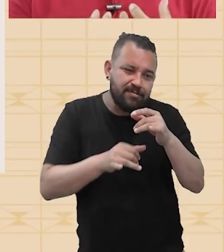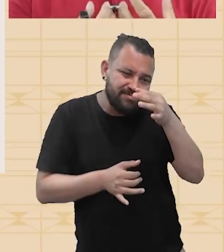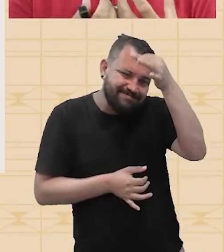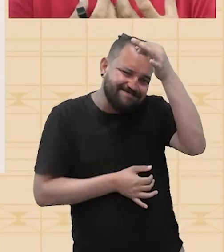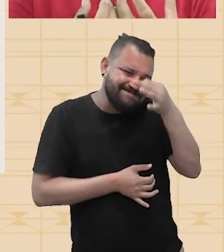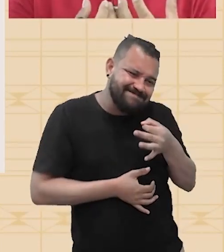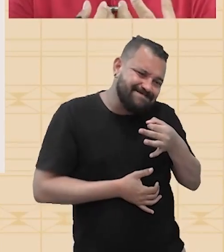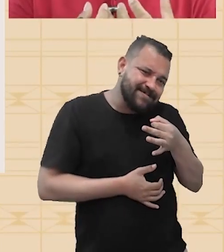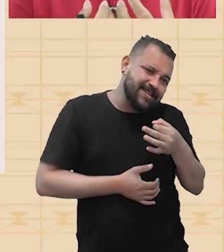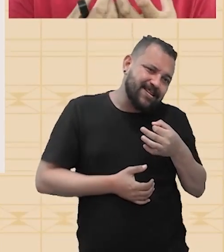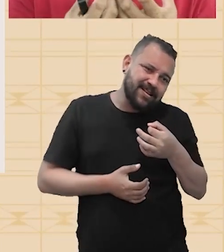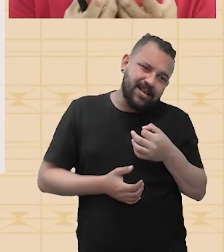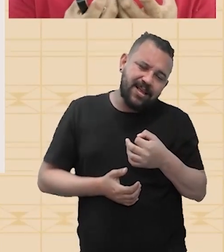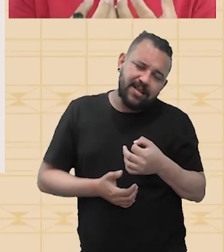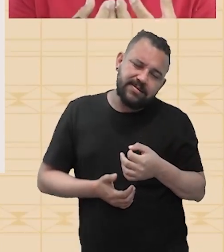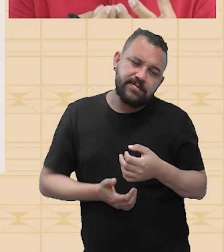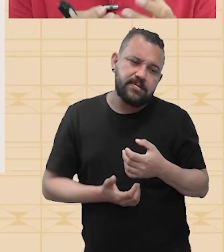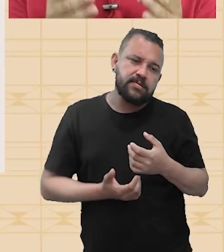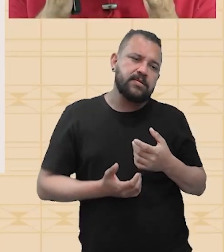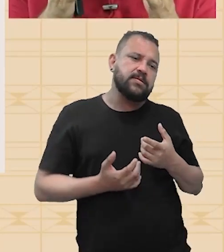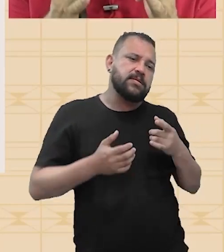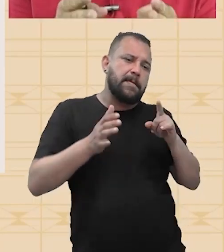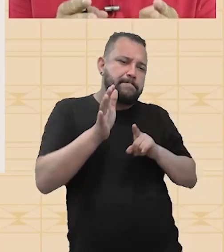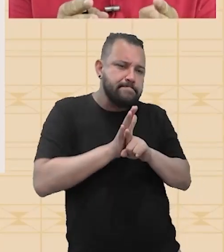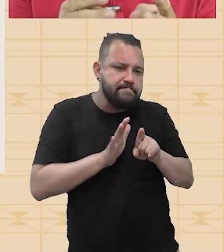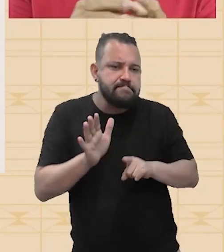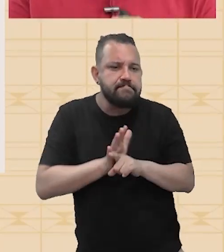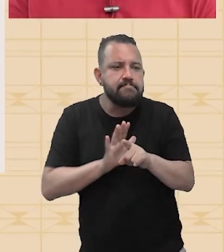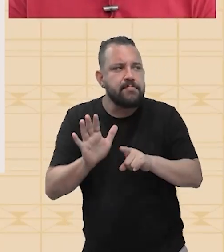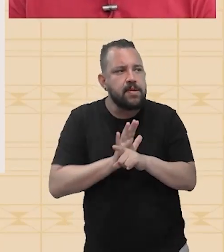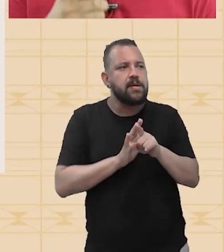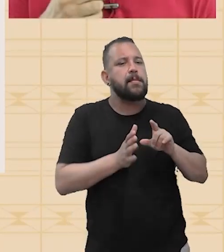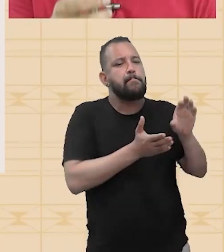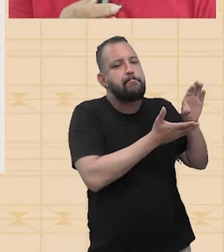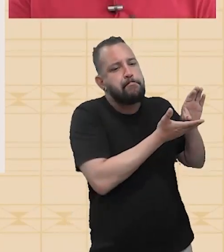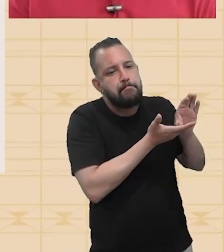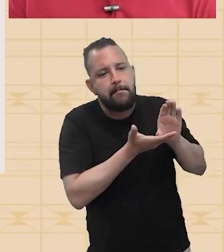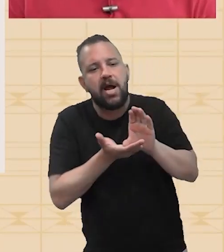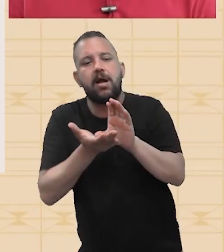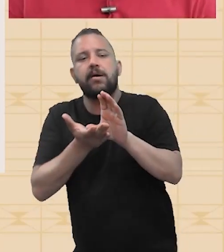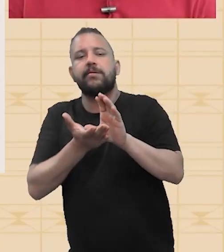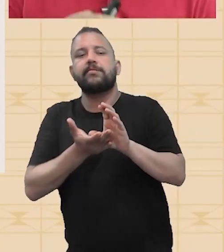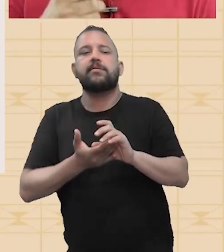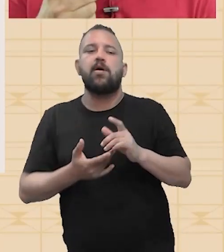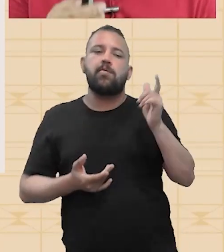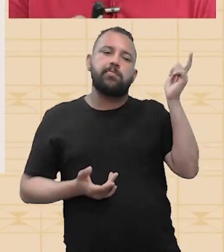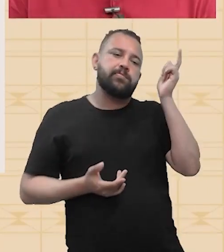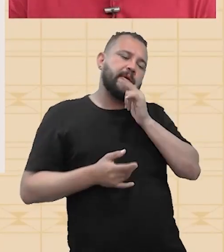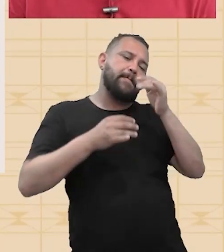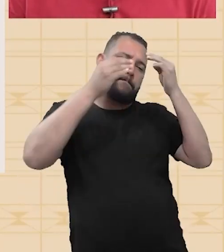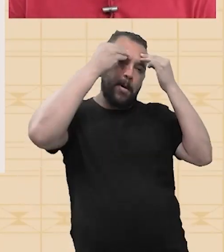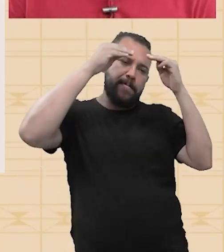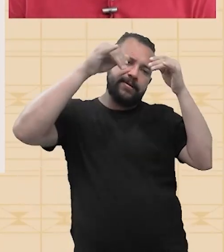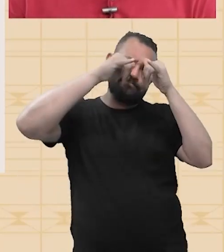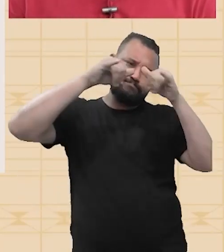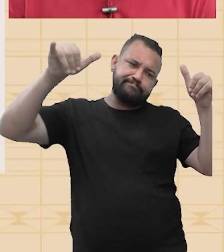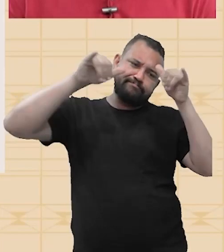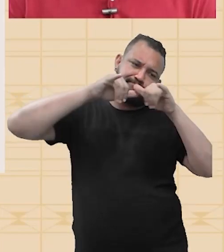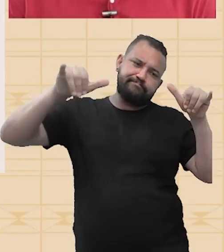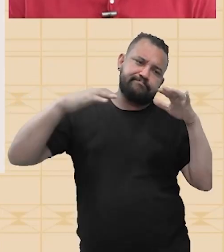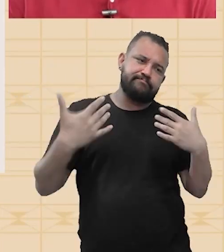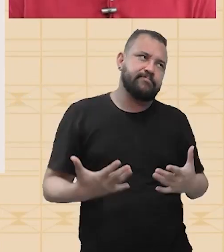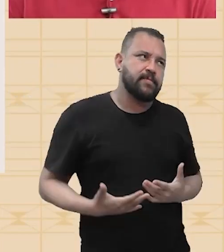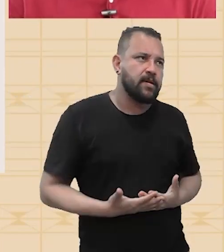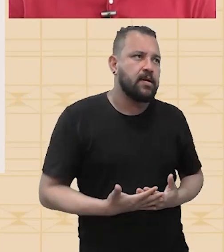um acerto, uma assertividade maior na hora de investir recurso para fazer publicidade, fazer levantamento dessa informação.